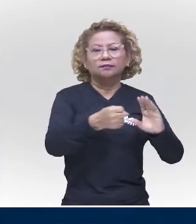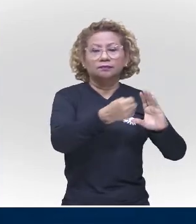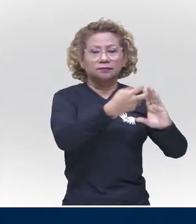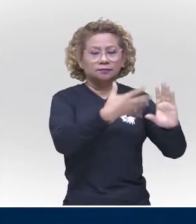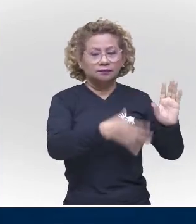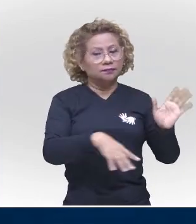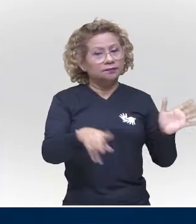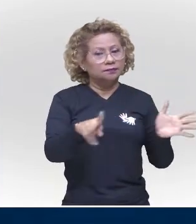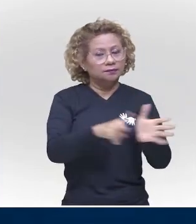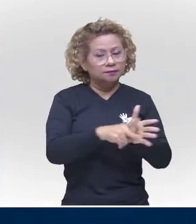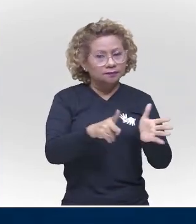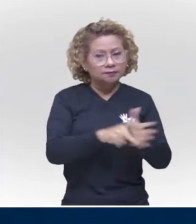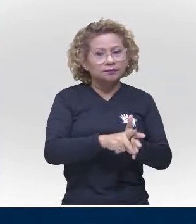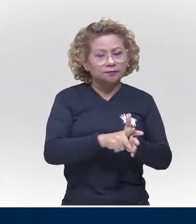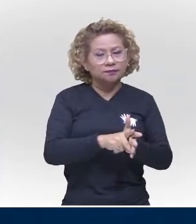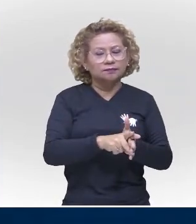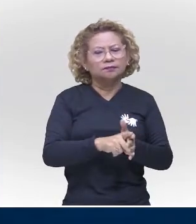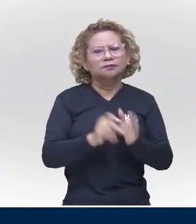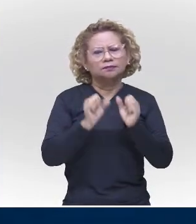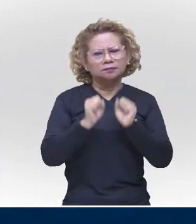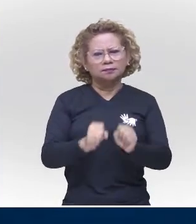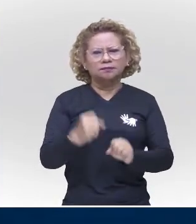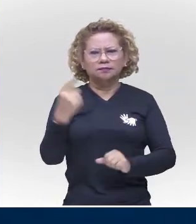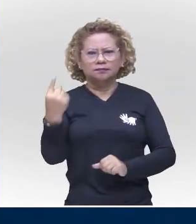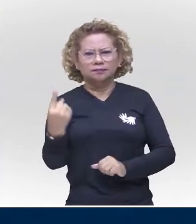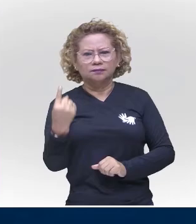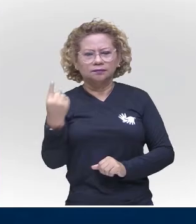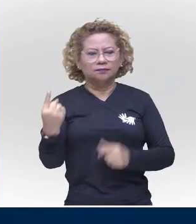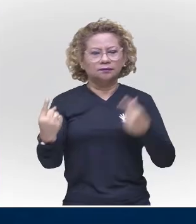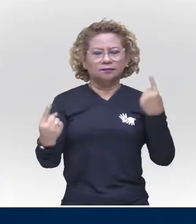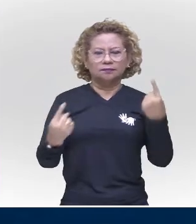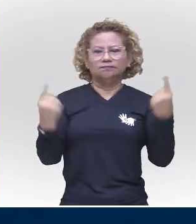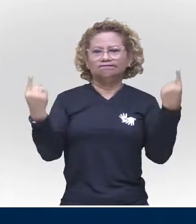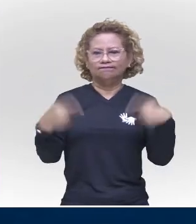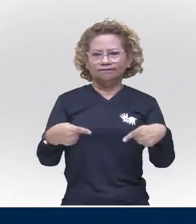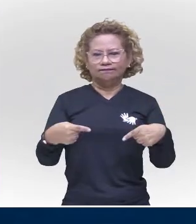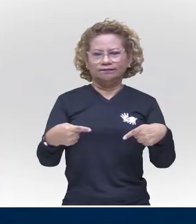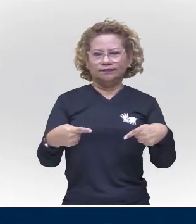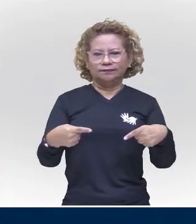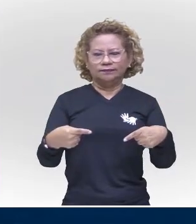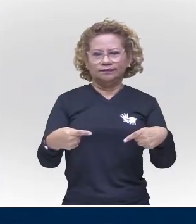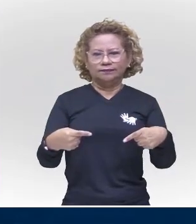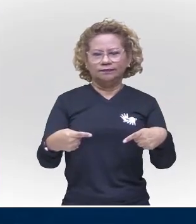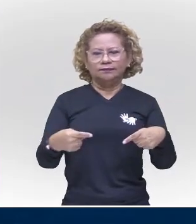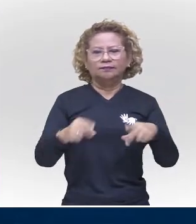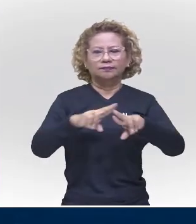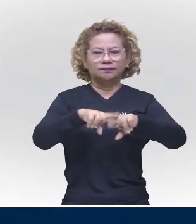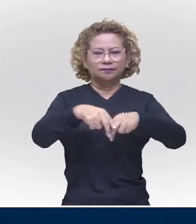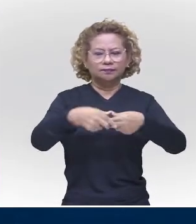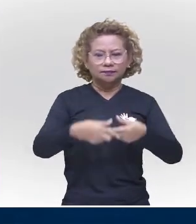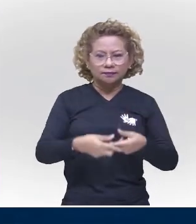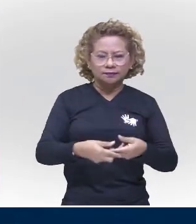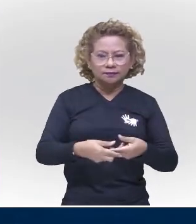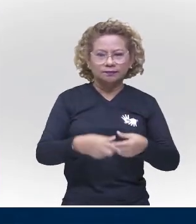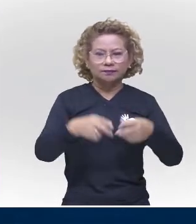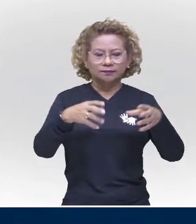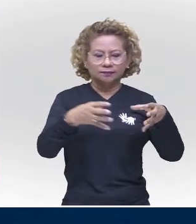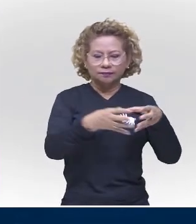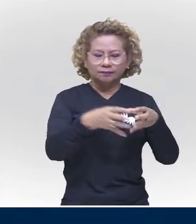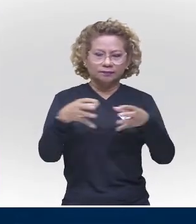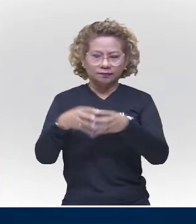ser praticados individualmente ou coletivamente, né, que aí vem o nome de esporte coletivo e